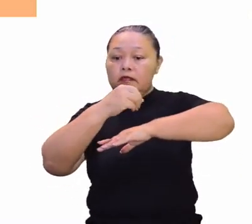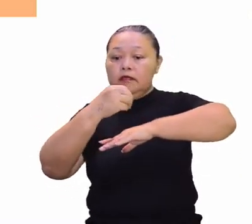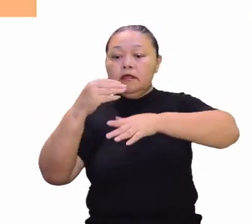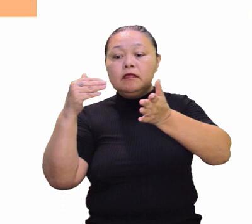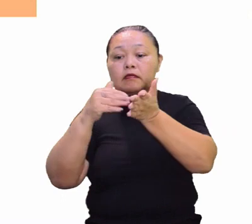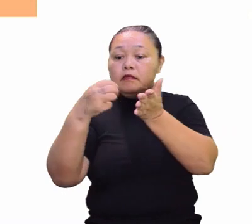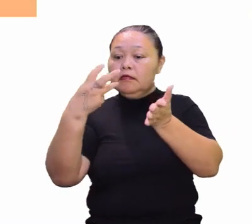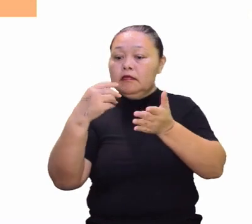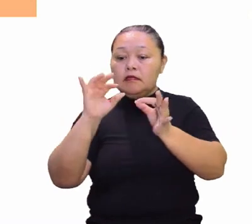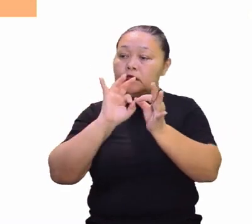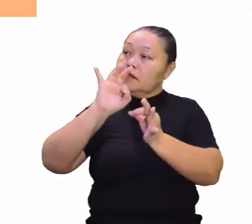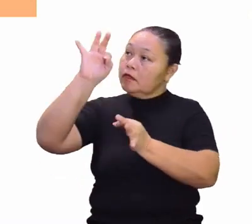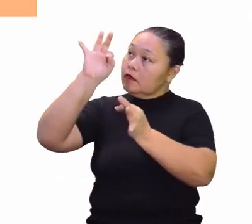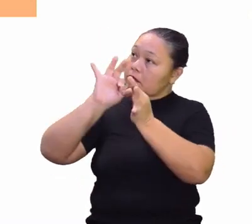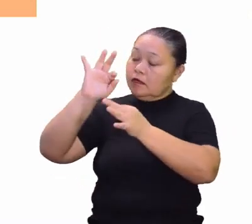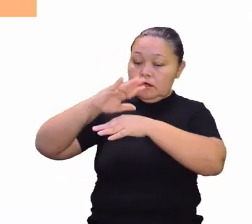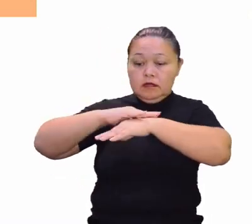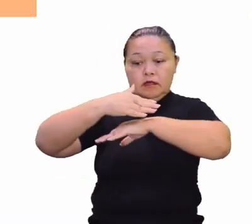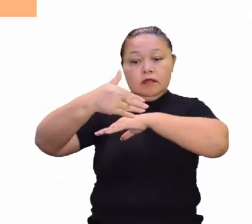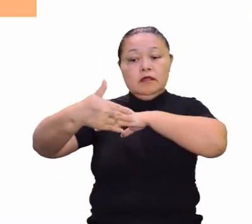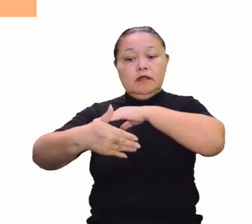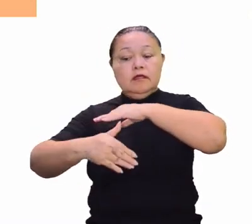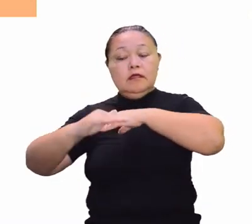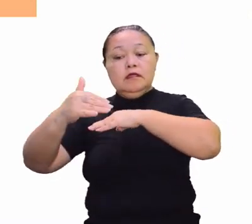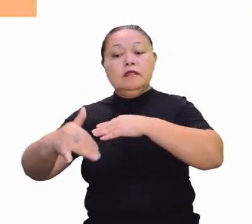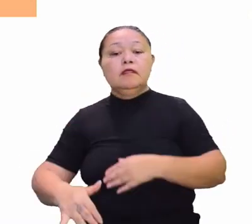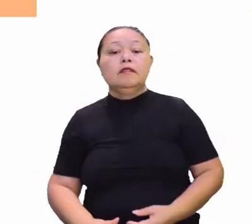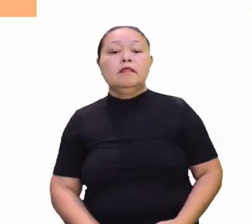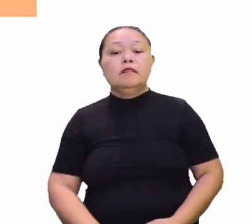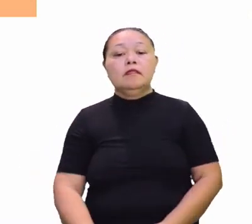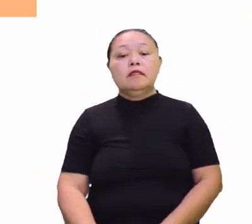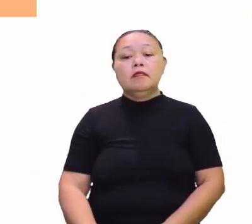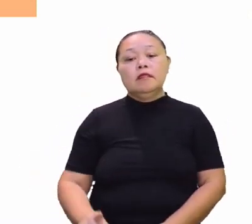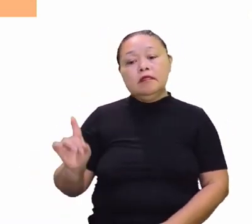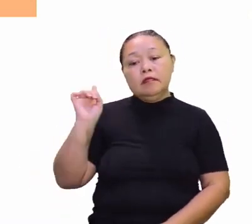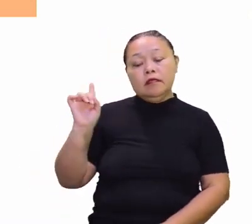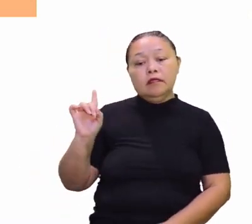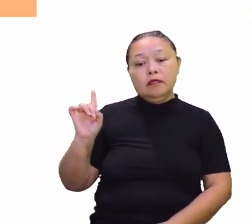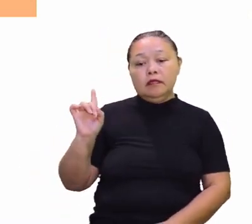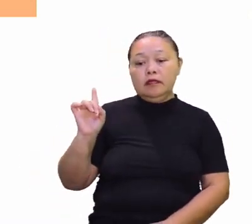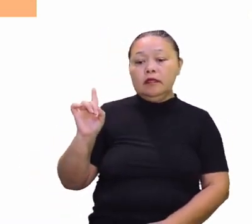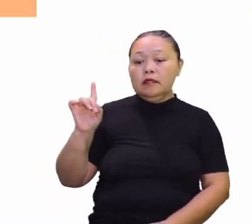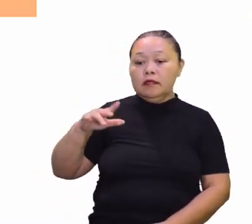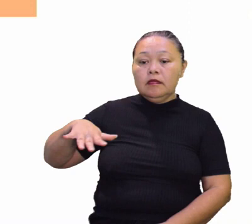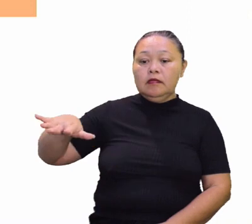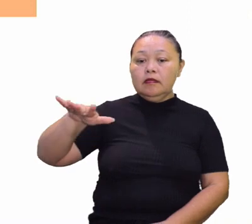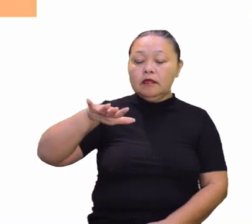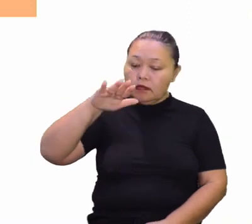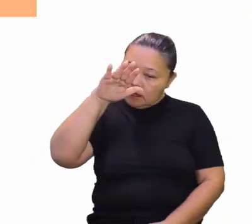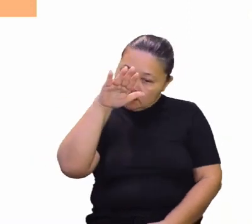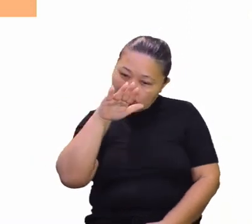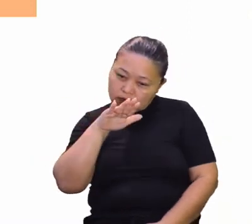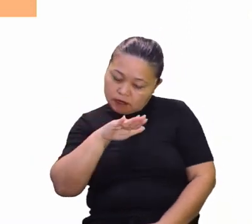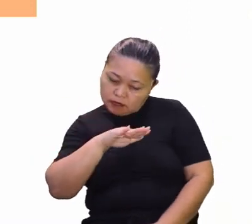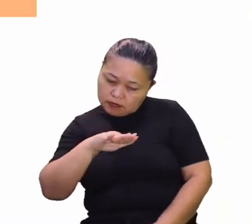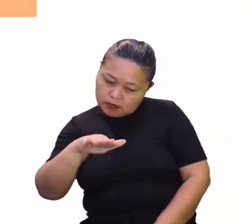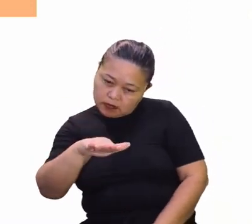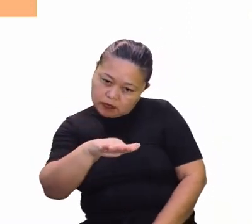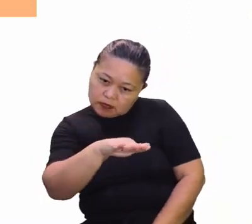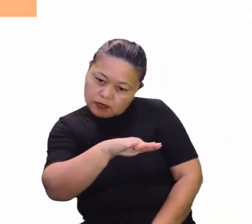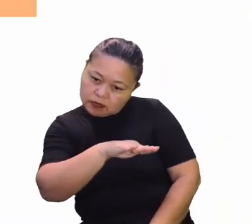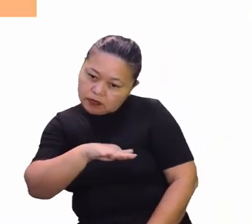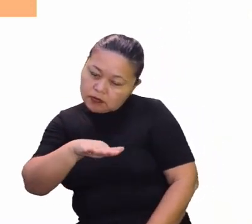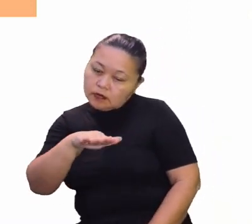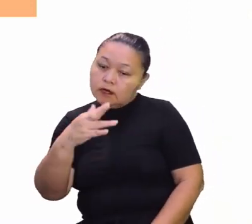e 300 metros de altitude. E aí, o seguinte, nessas áreas mais baixas, a gente tem